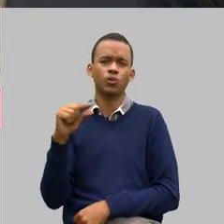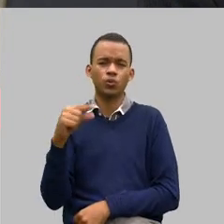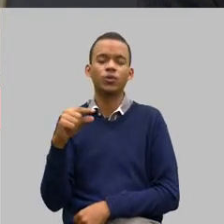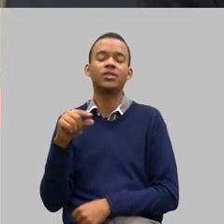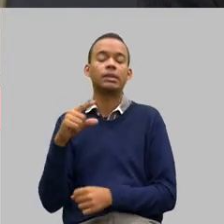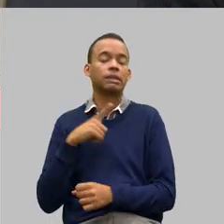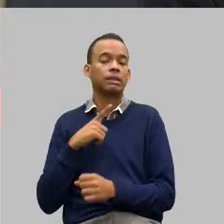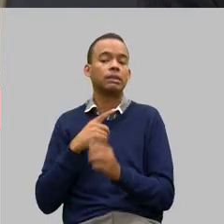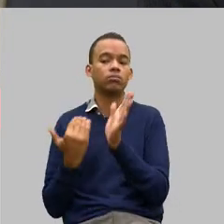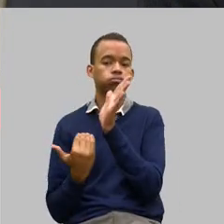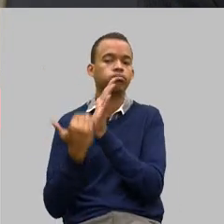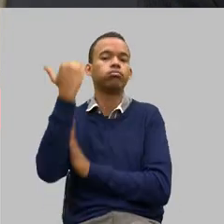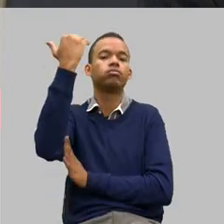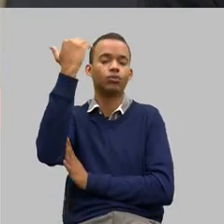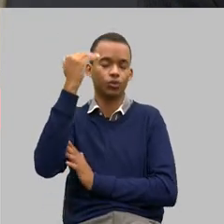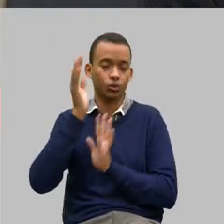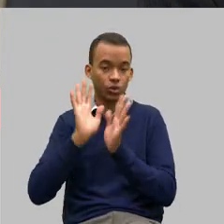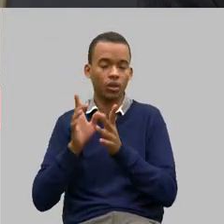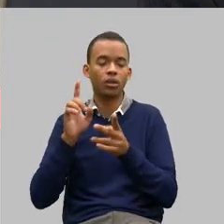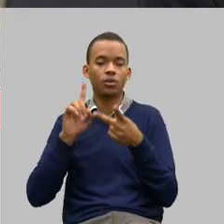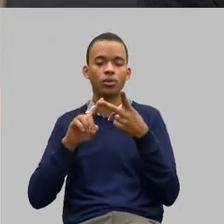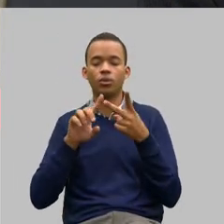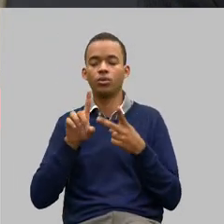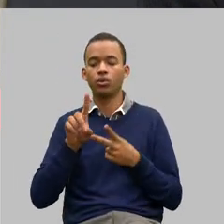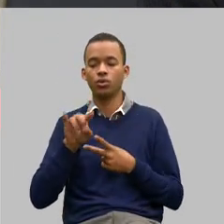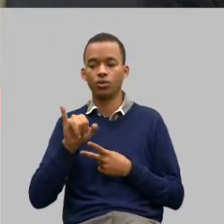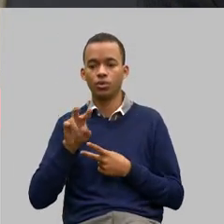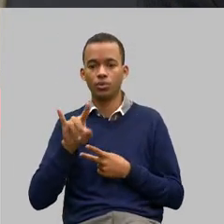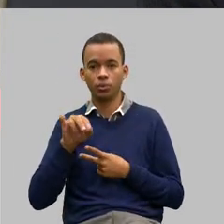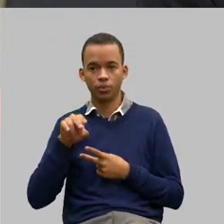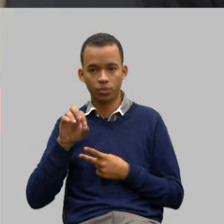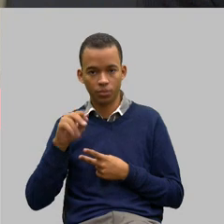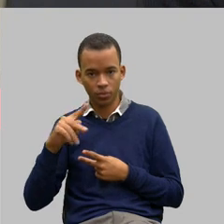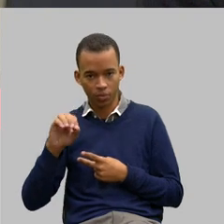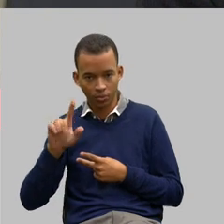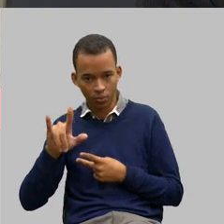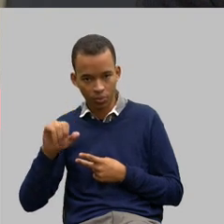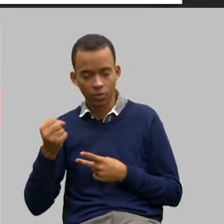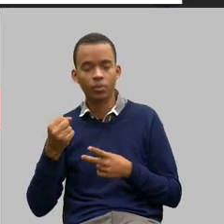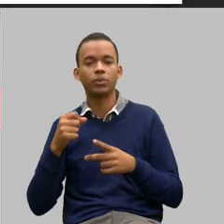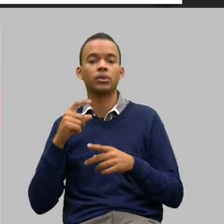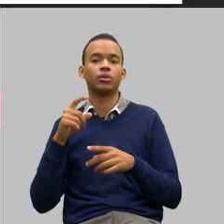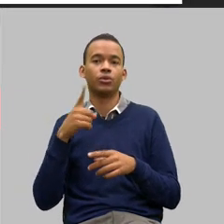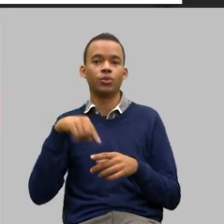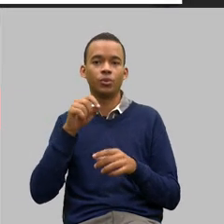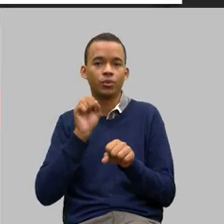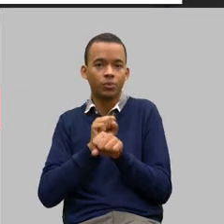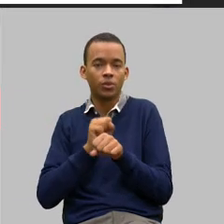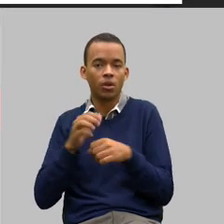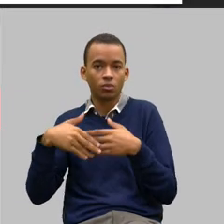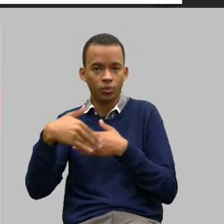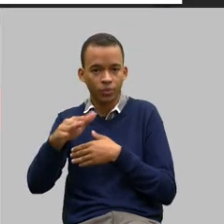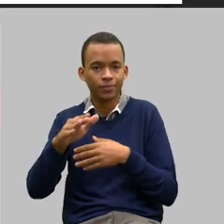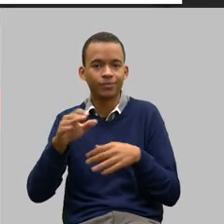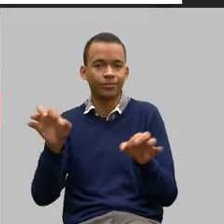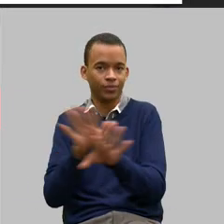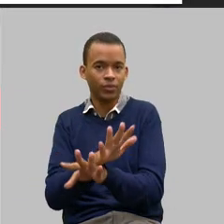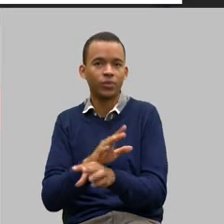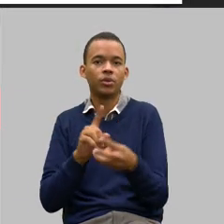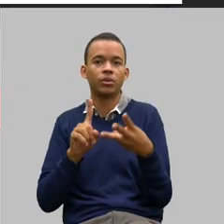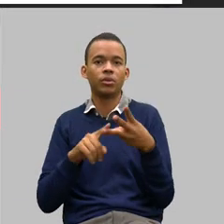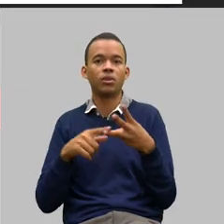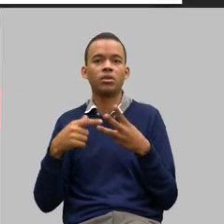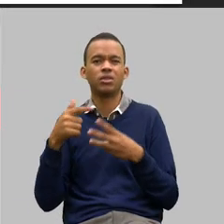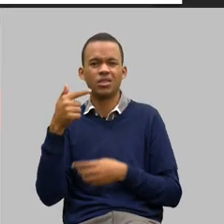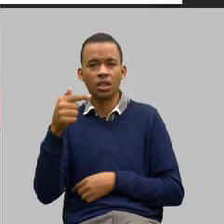avançada depois vem Divinópolis ambas com previsão de conclusão no ano que vem né E aí Sete Lagoas Governador Valadares Deputado